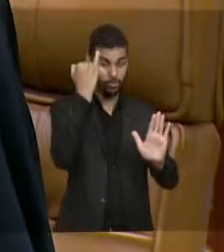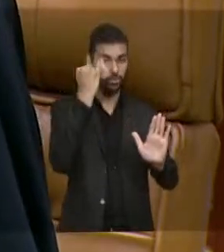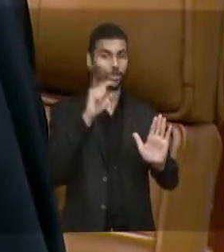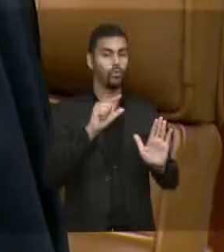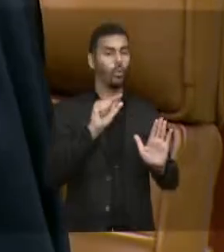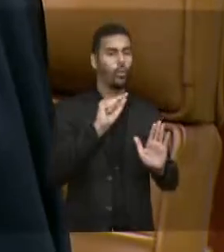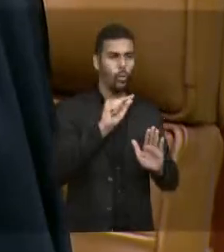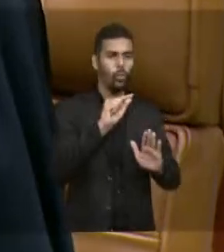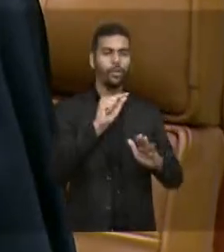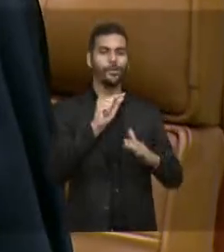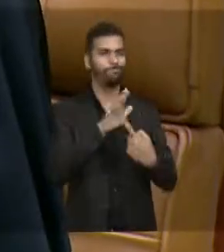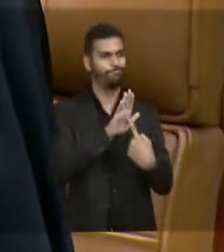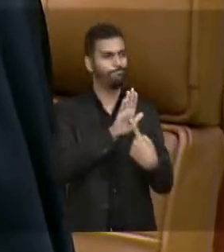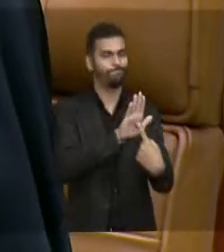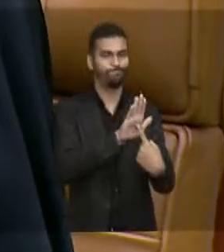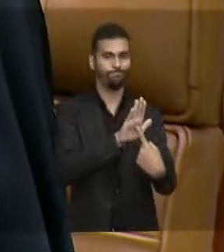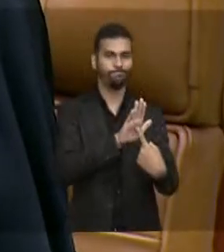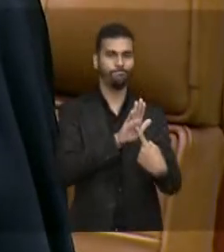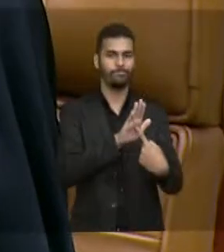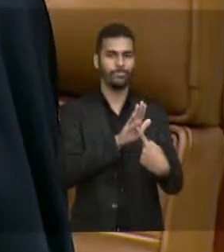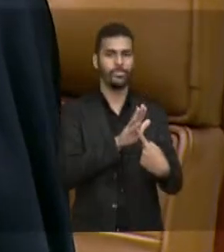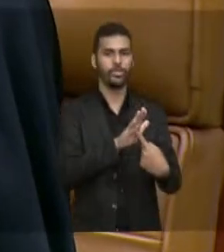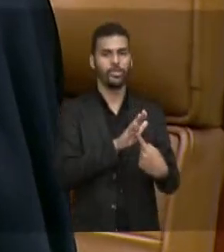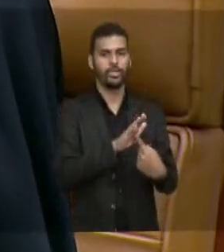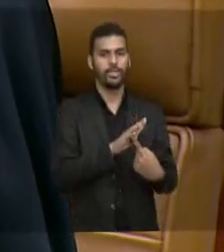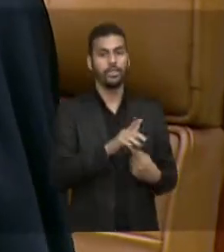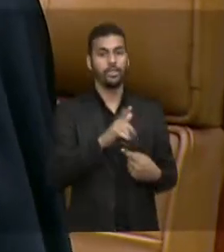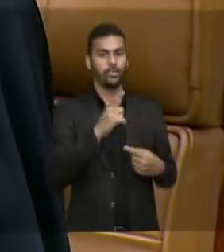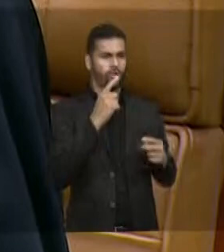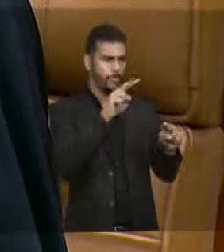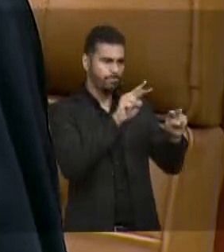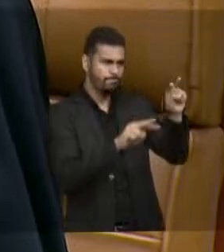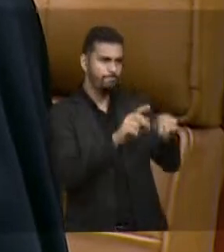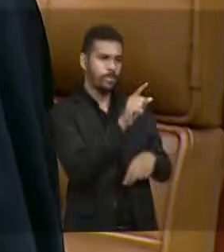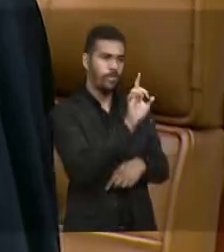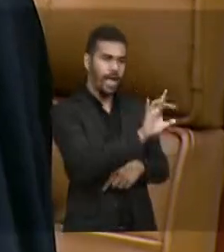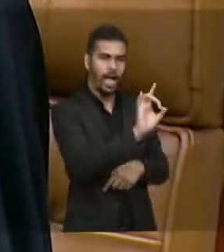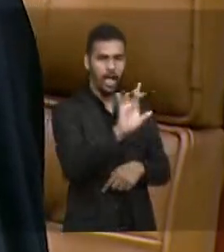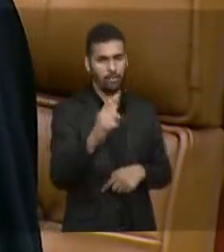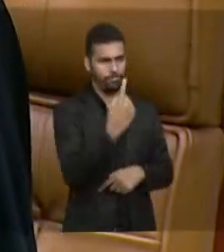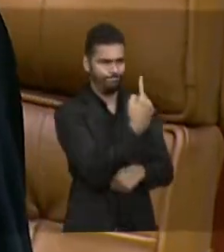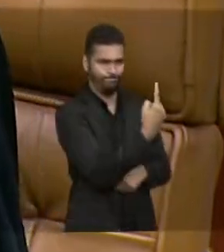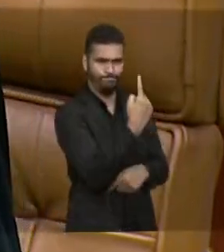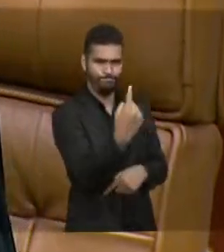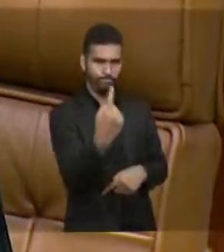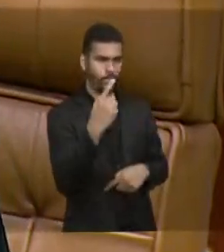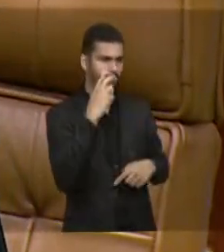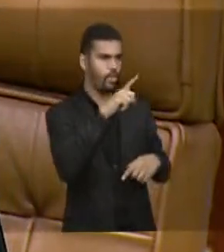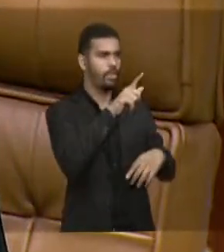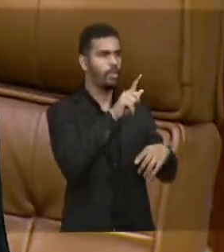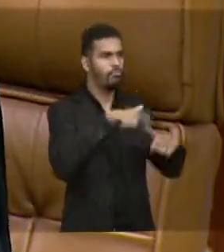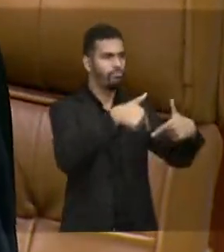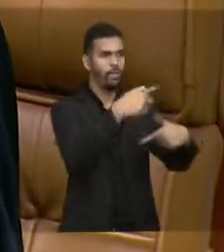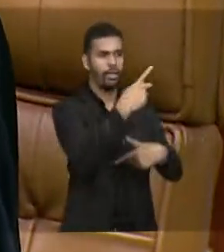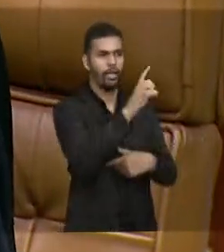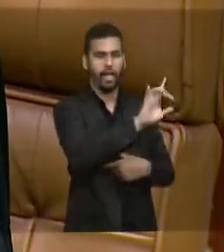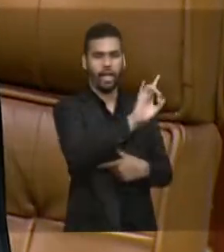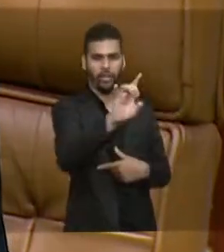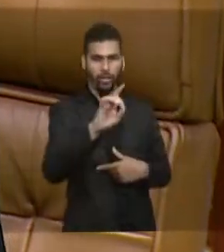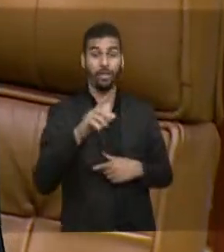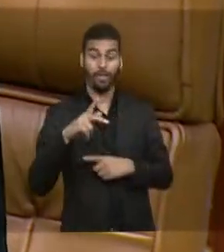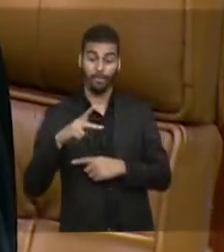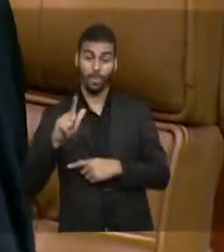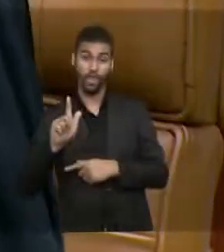de ressaltar todas as condutas estão sendo individualizadas pela Procuradoria Geral da República